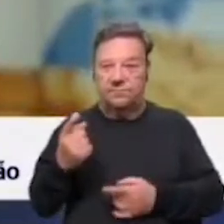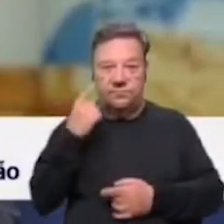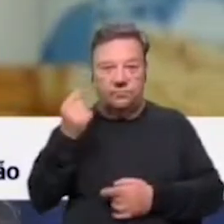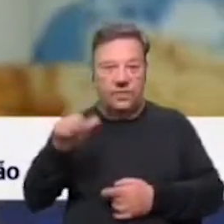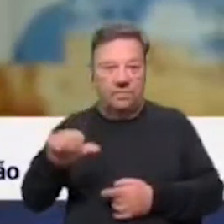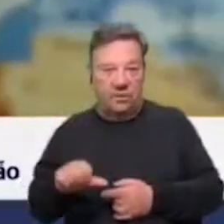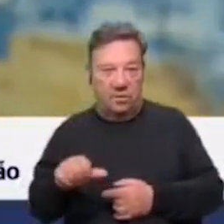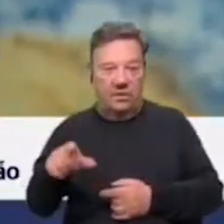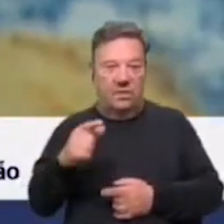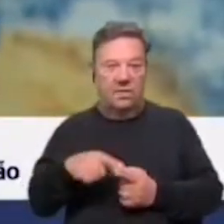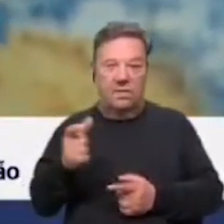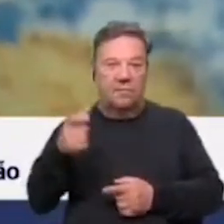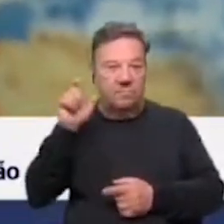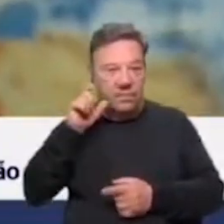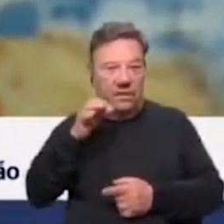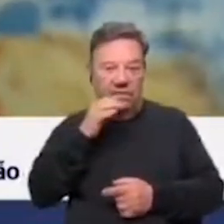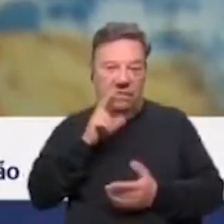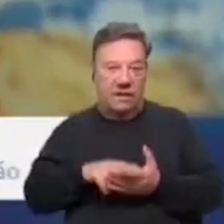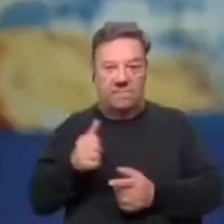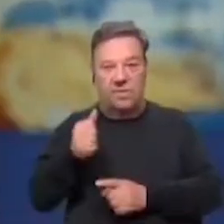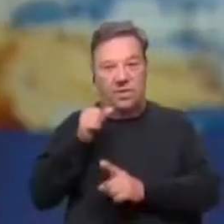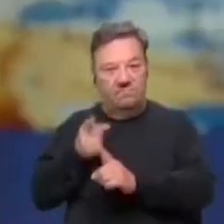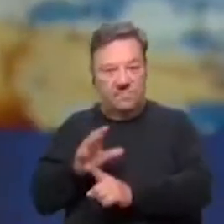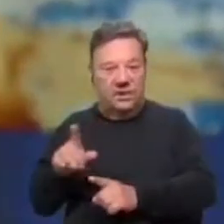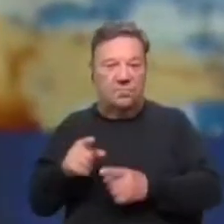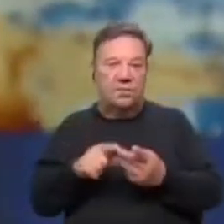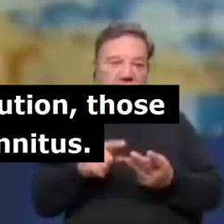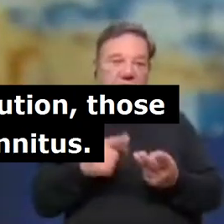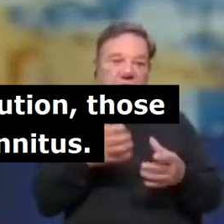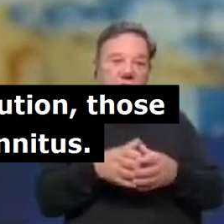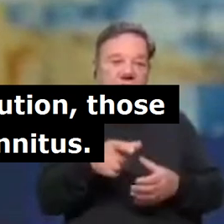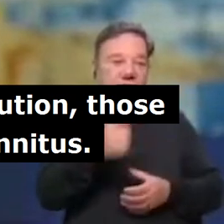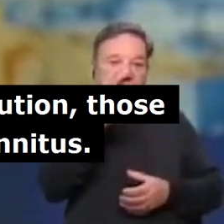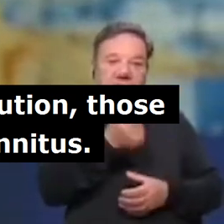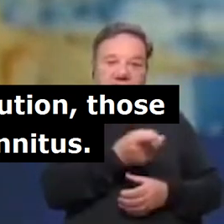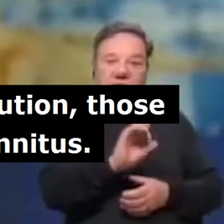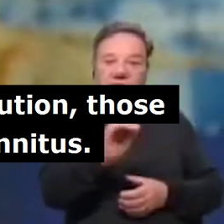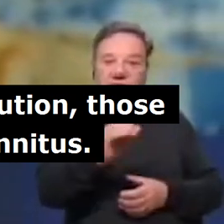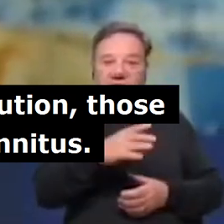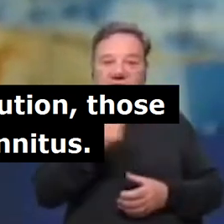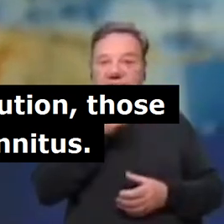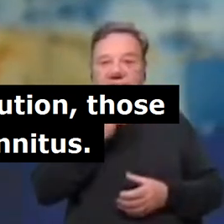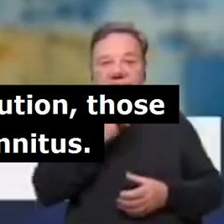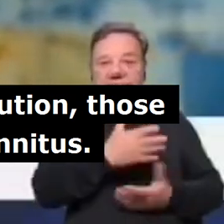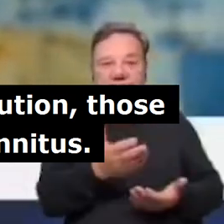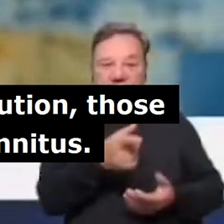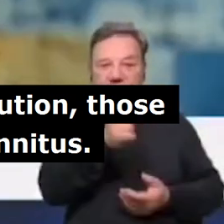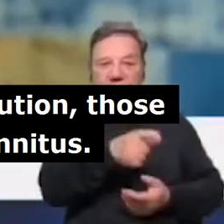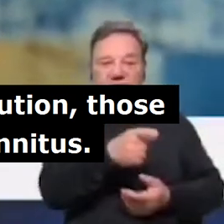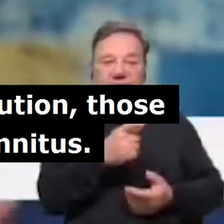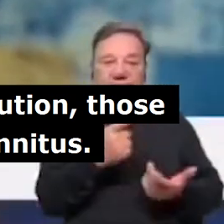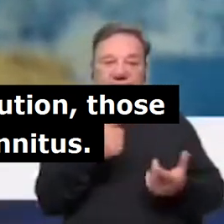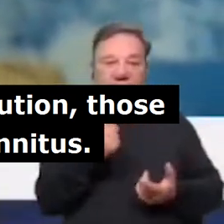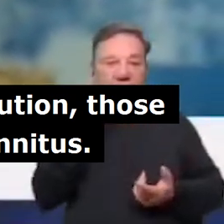um bocadinho pior e que a prótese auditiva efetivamente é a melhor solução e depois tínhamos aquele grupo que era o grupo que não tinha grande solução que são aquelas pessoas que